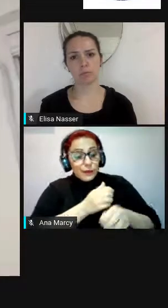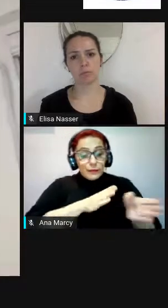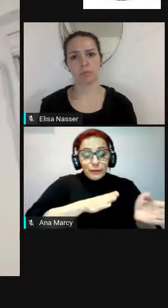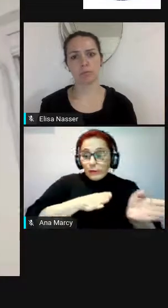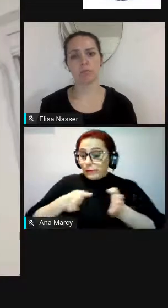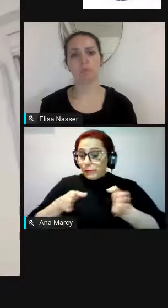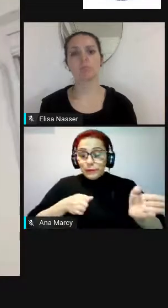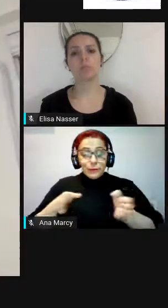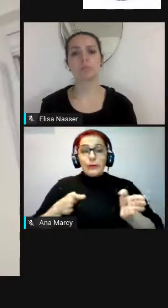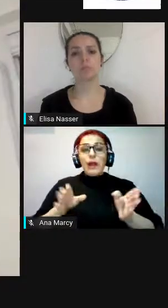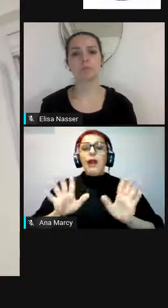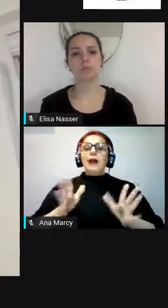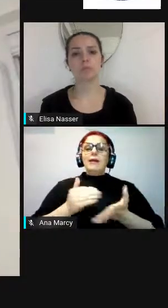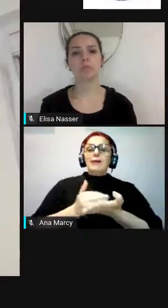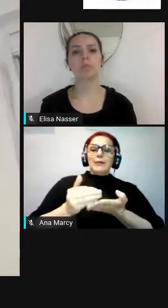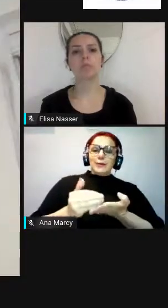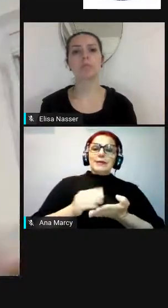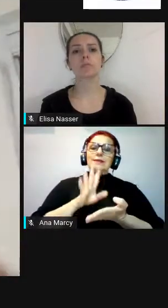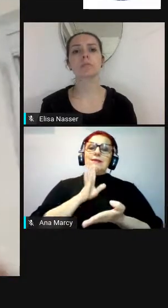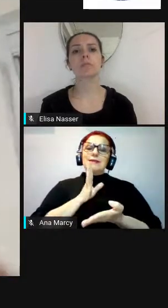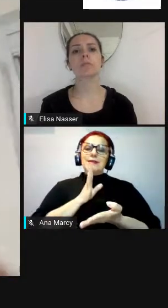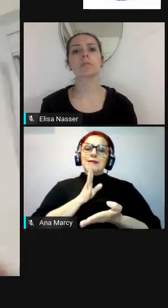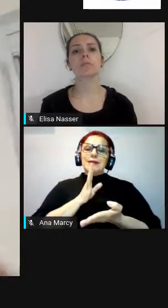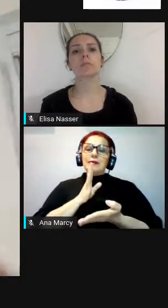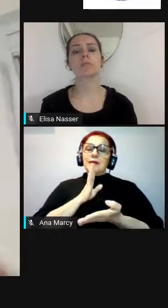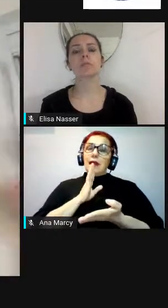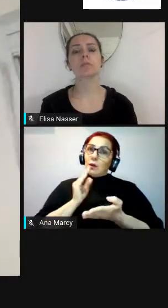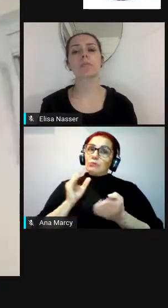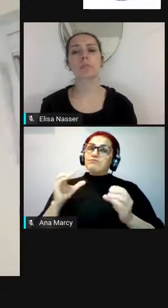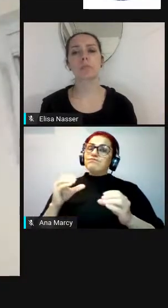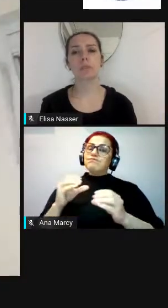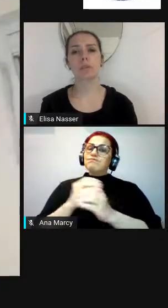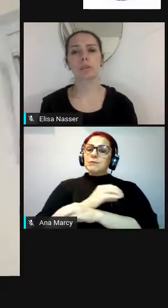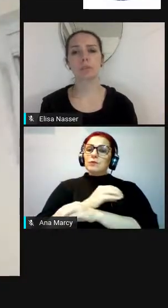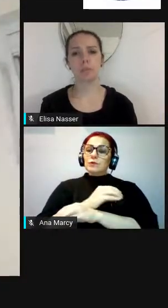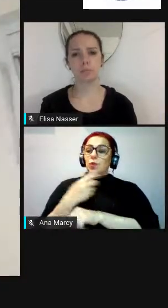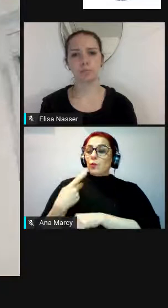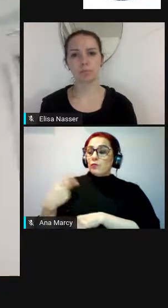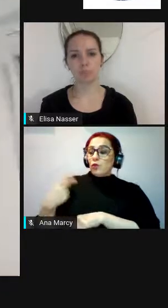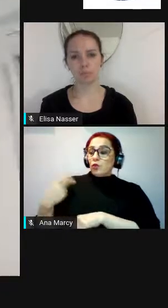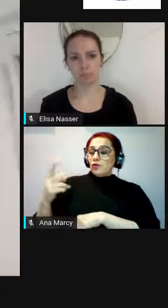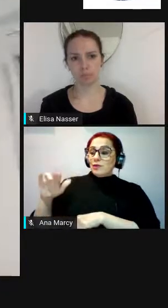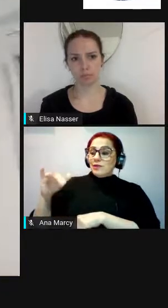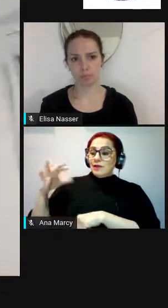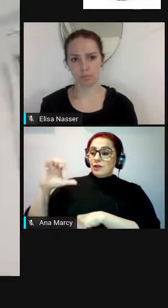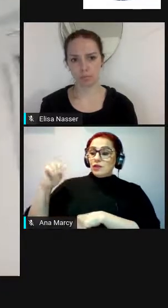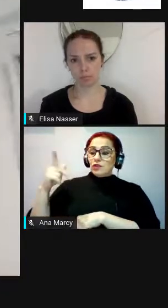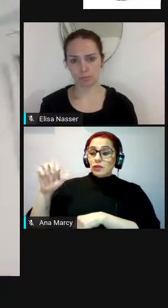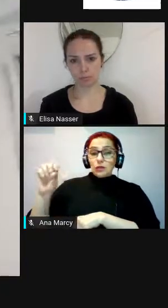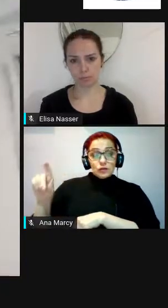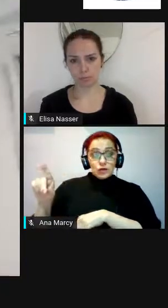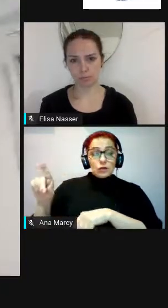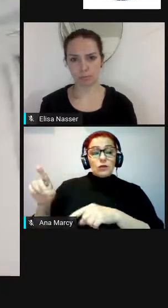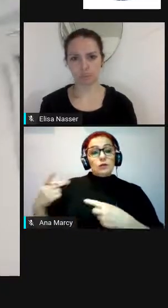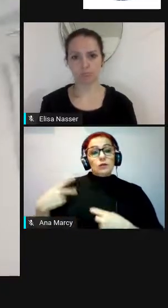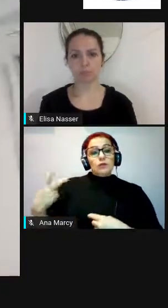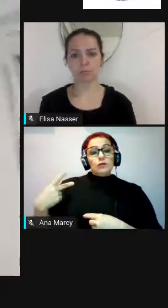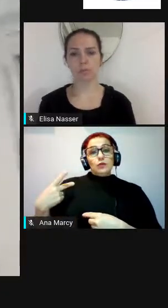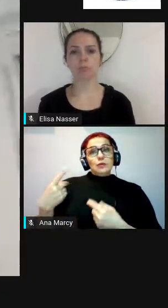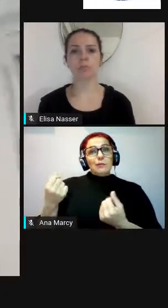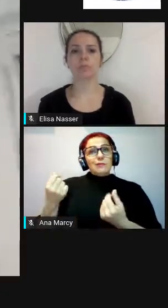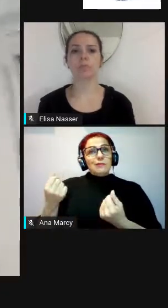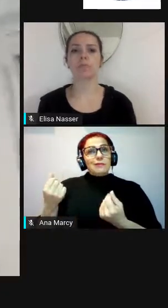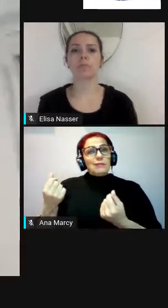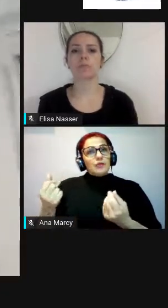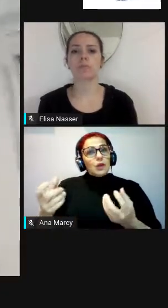colocar eu comecei a ter esse entendimento e quando aí o resto é cara essa função de ganhar dinheiro